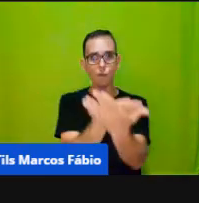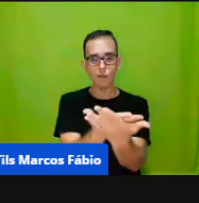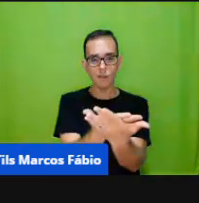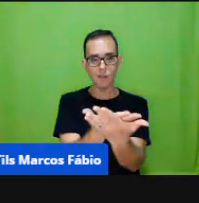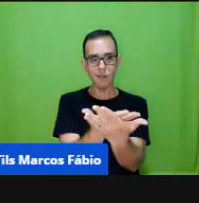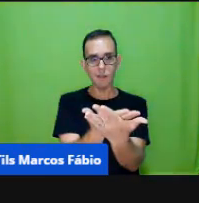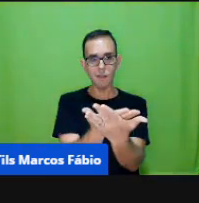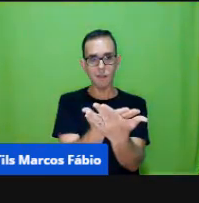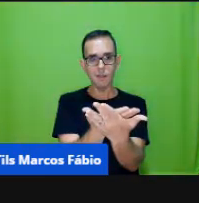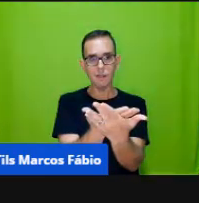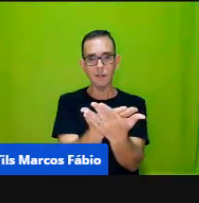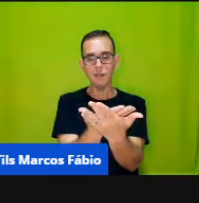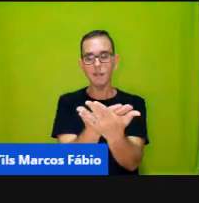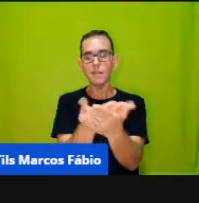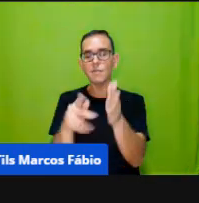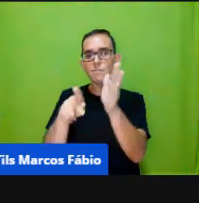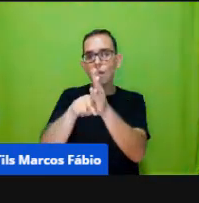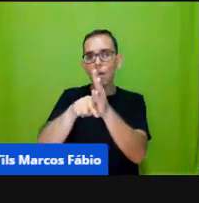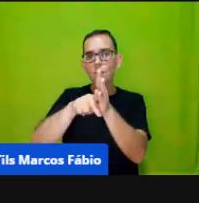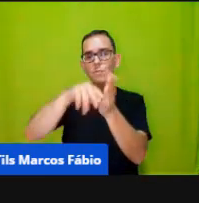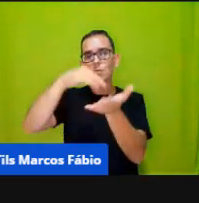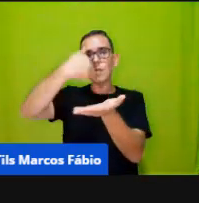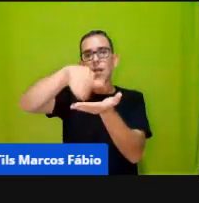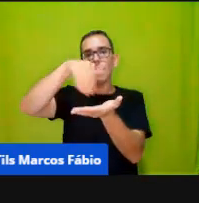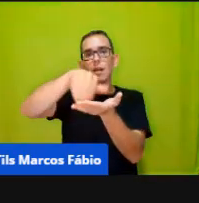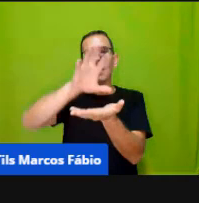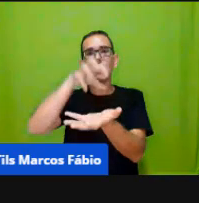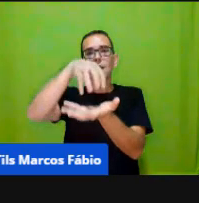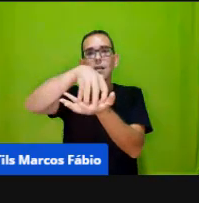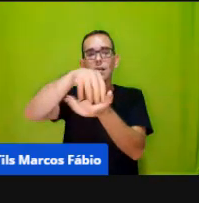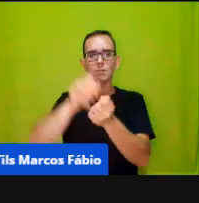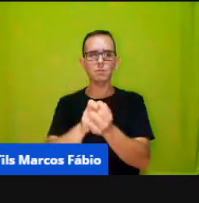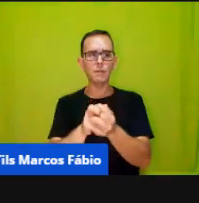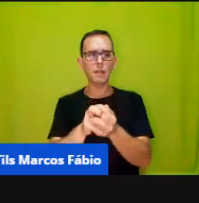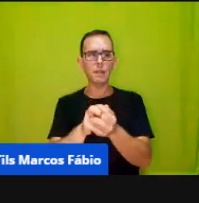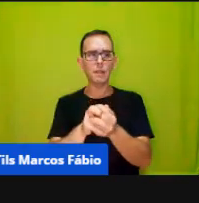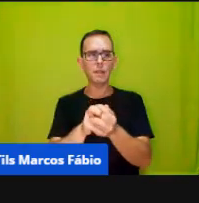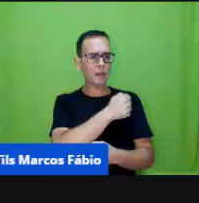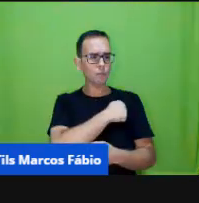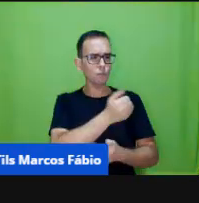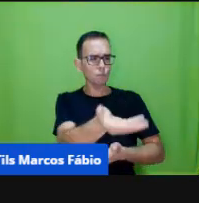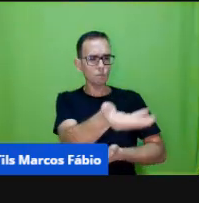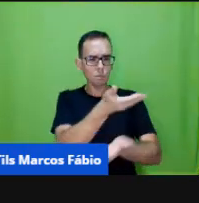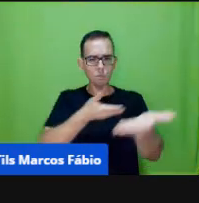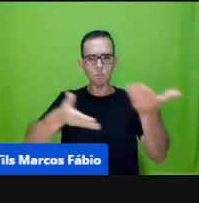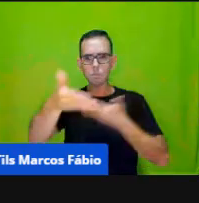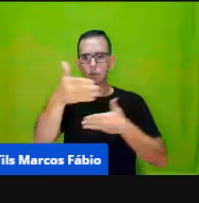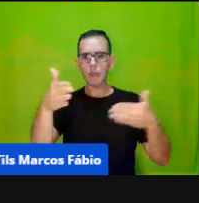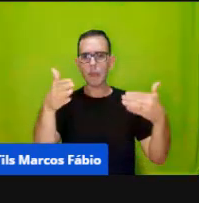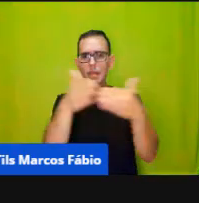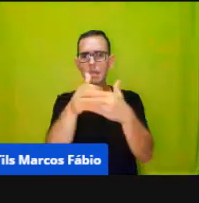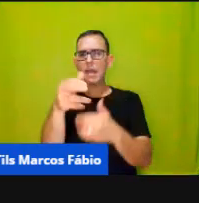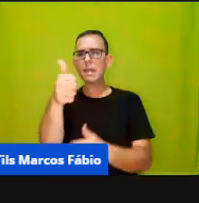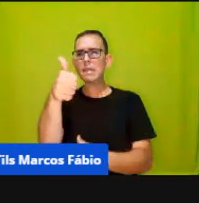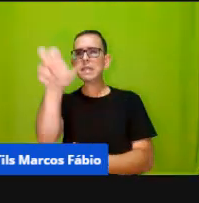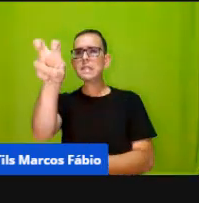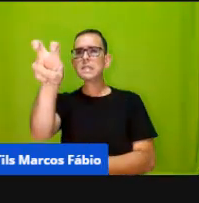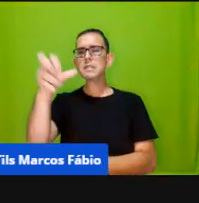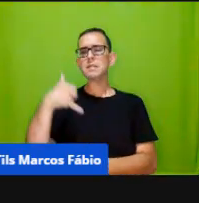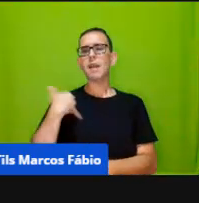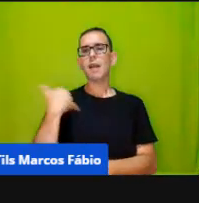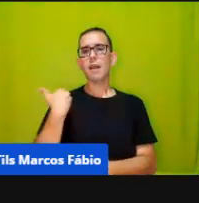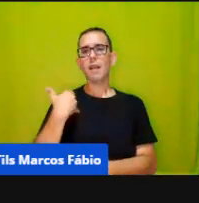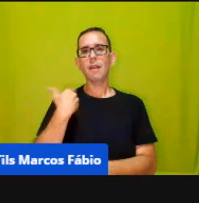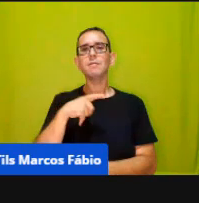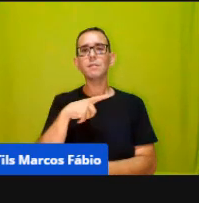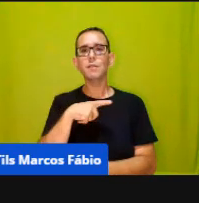Escolares da REME, que envolviam os alunos até 15 anos naquela época.